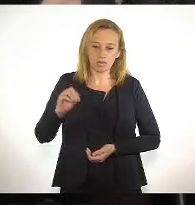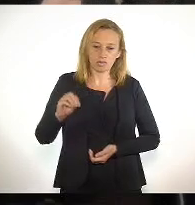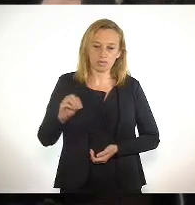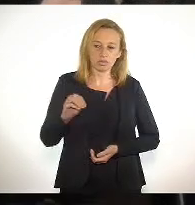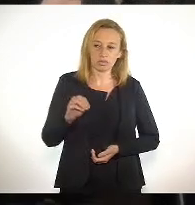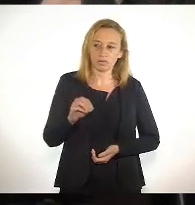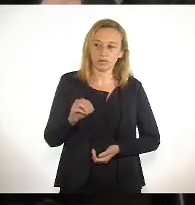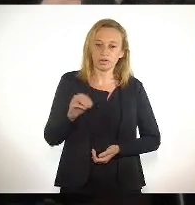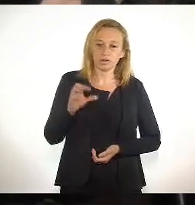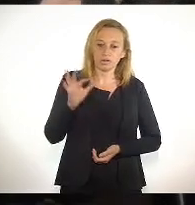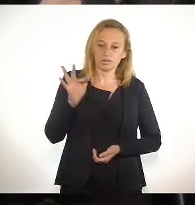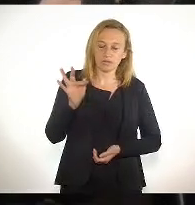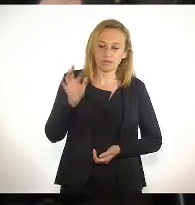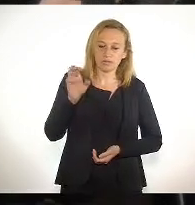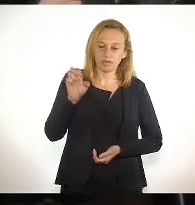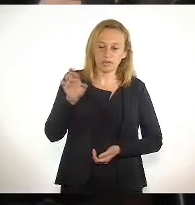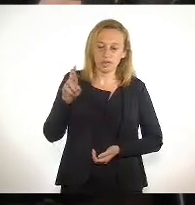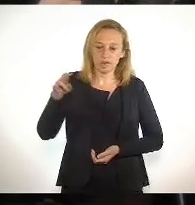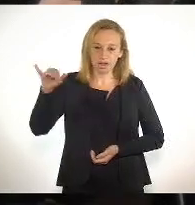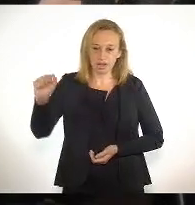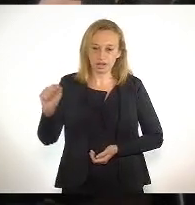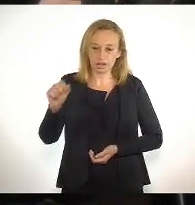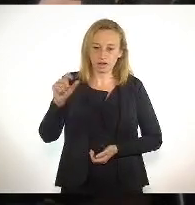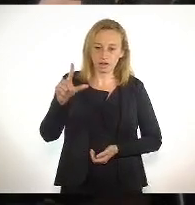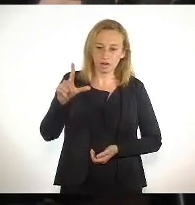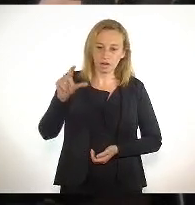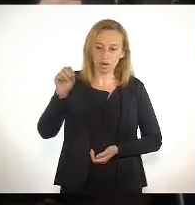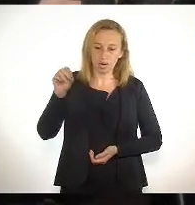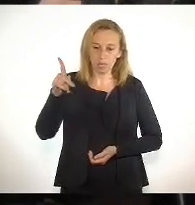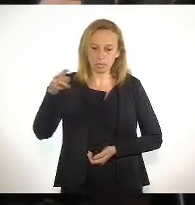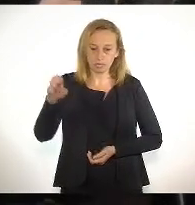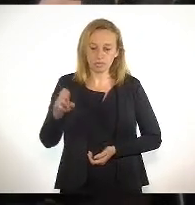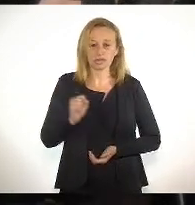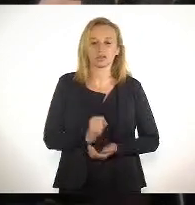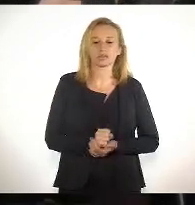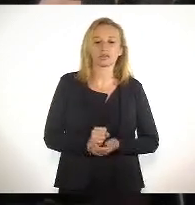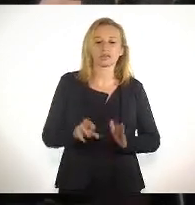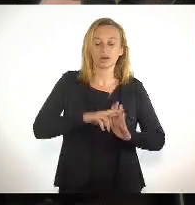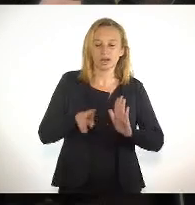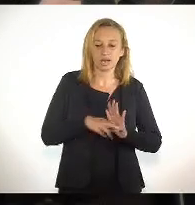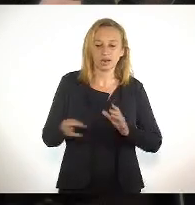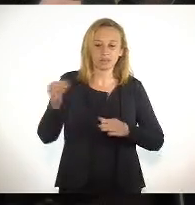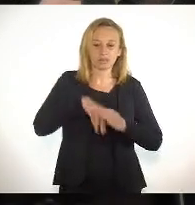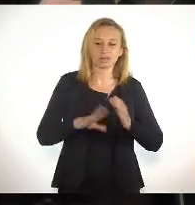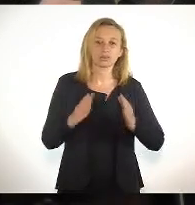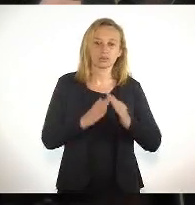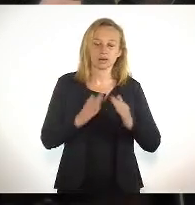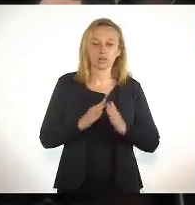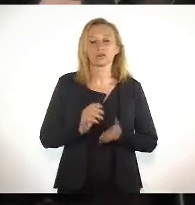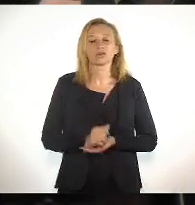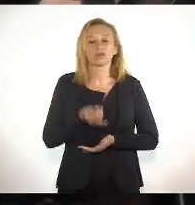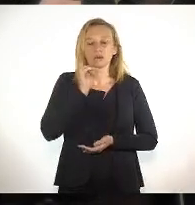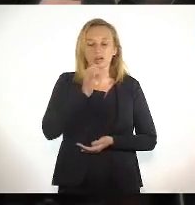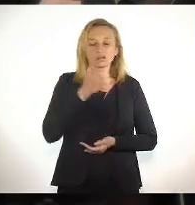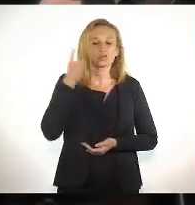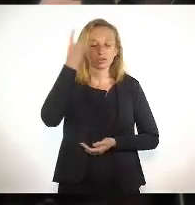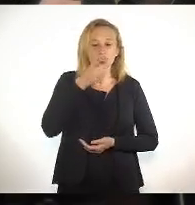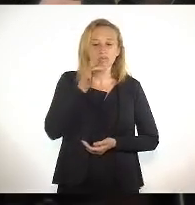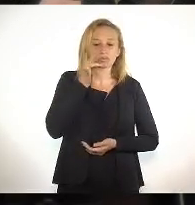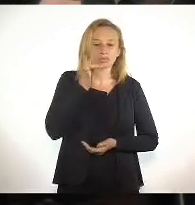Ferreira Lopes, Major PM, parecer da Comissão de Normas Internas e Proposições Externas, favorável. Relator Jorge Felipe